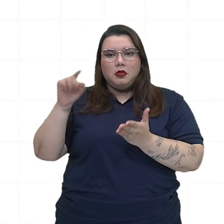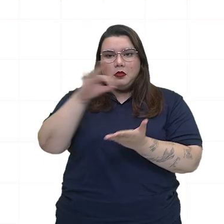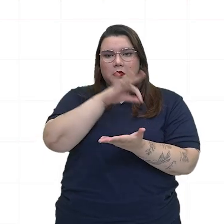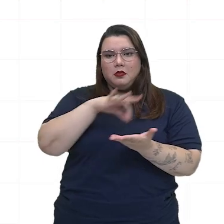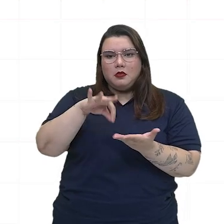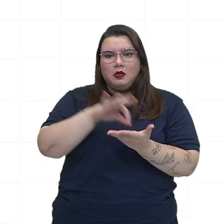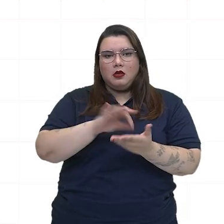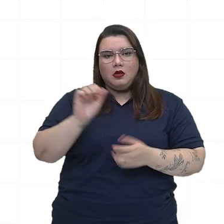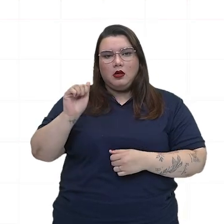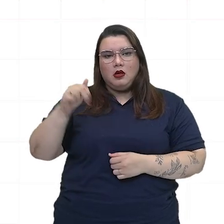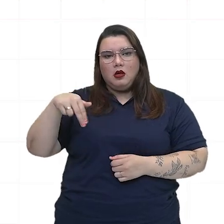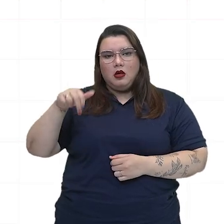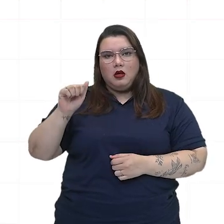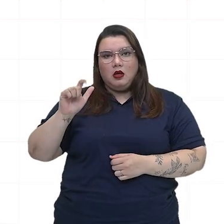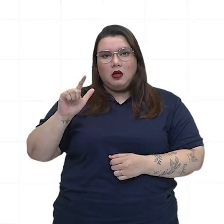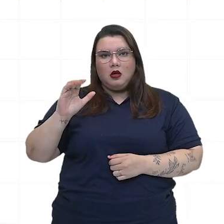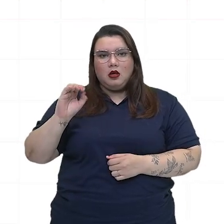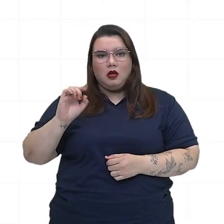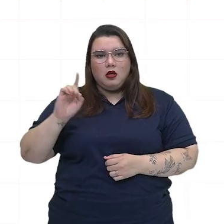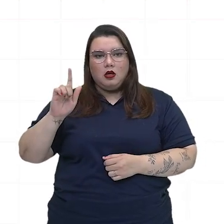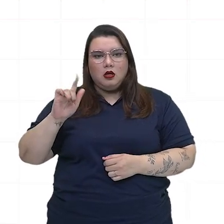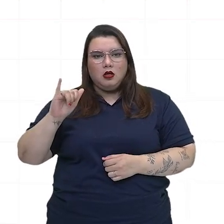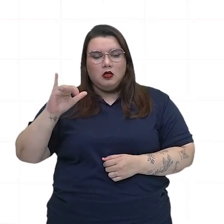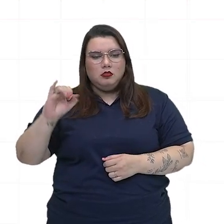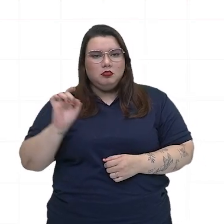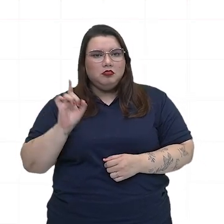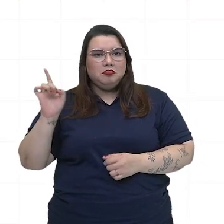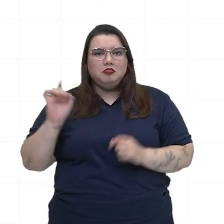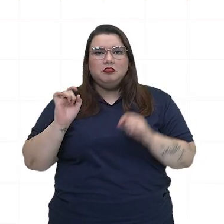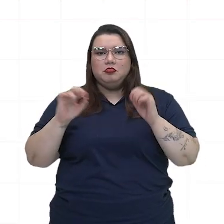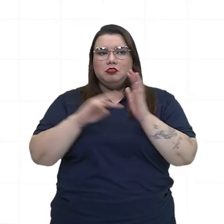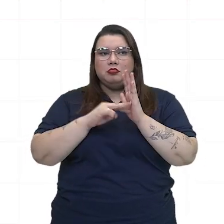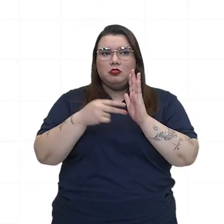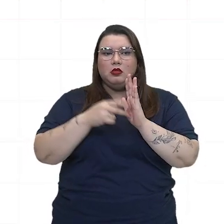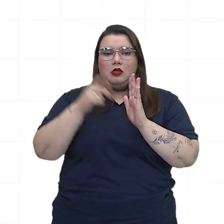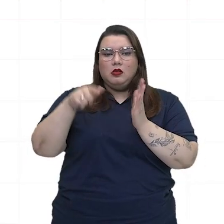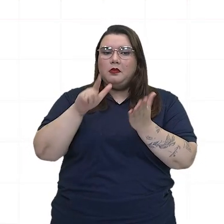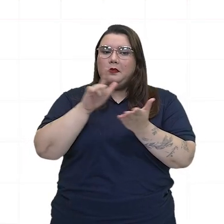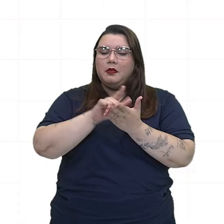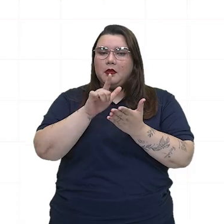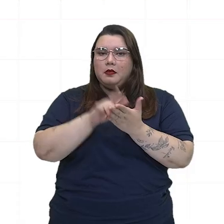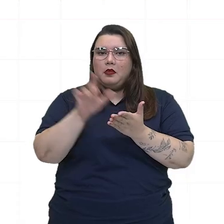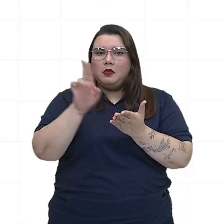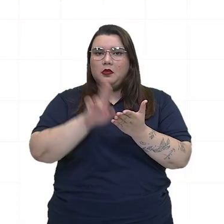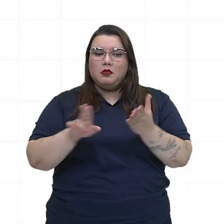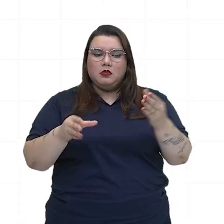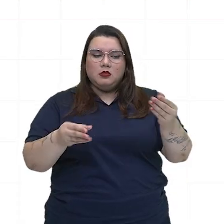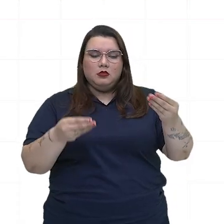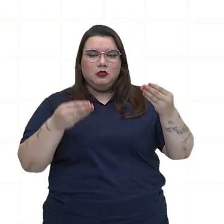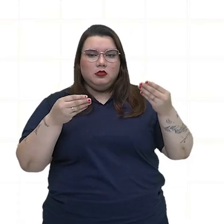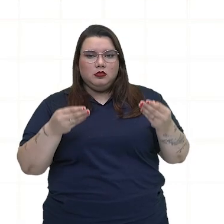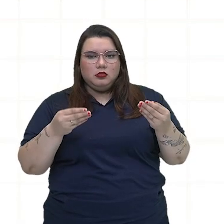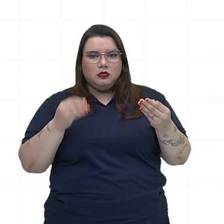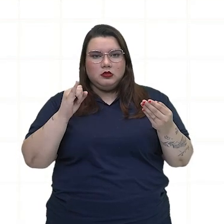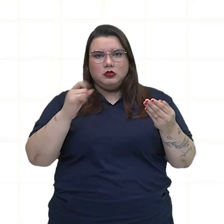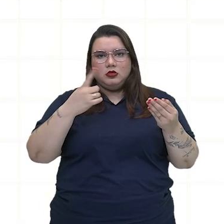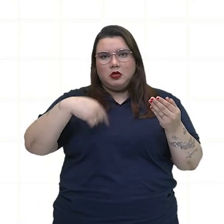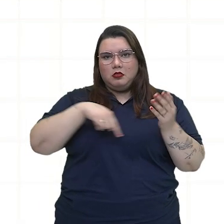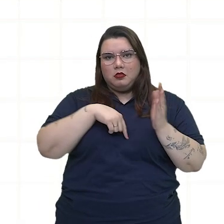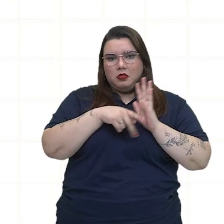que aquele mapa no papel. Aquele mapa que a gente pode pegar ele. Se um mapa for nosso, a gente